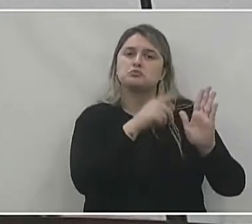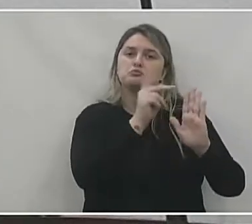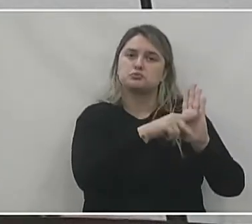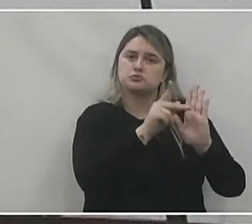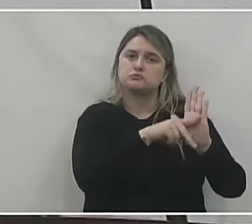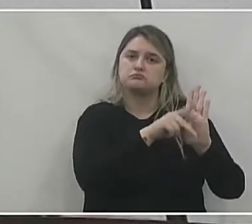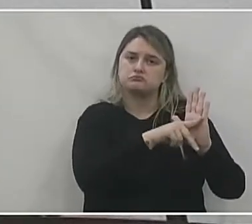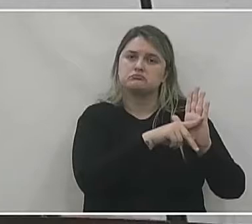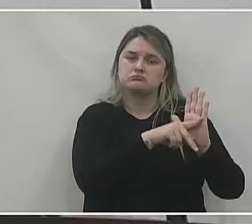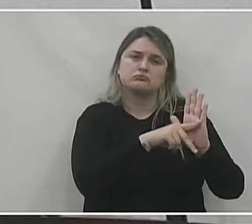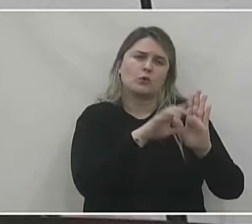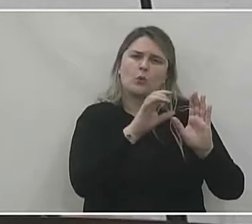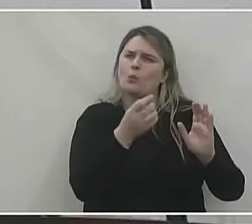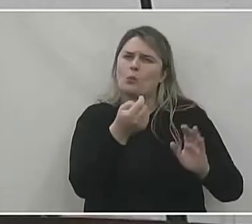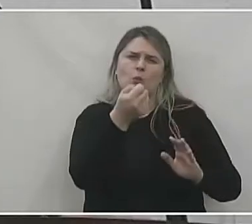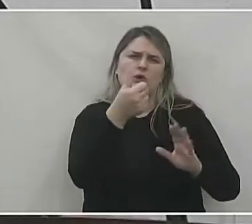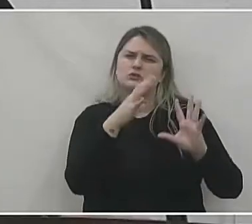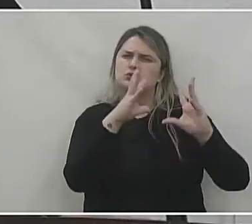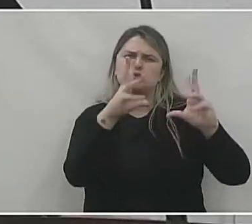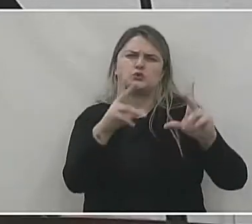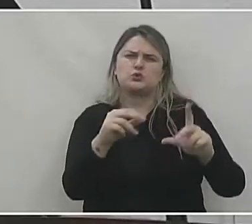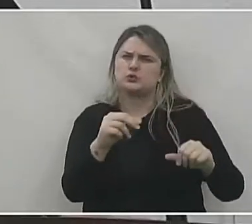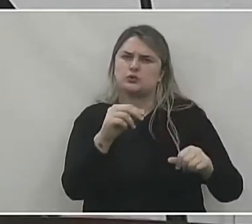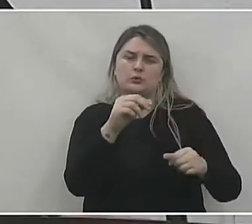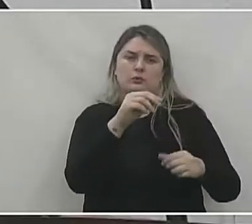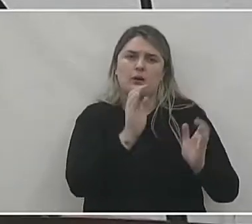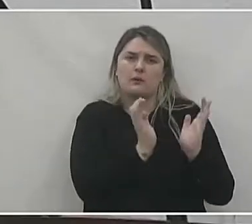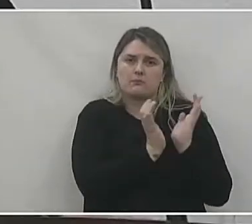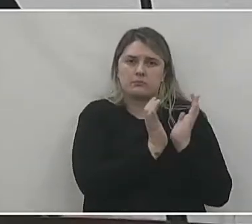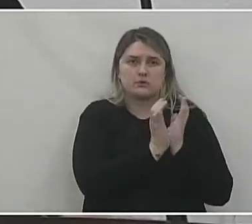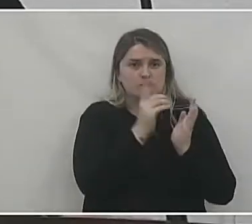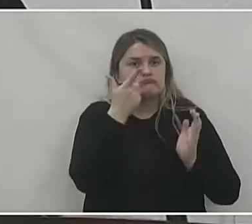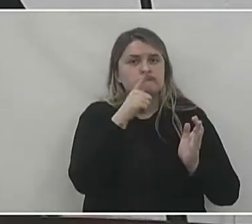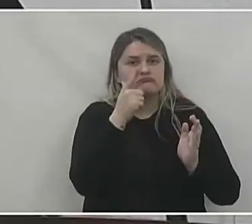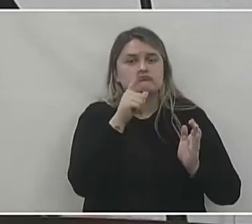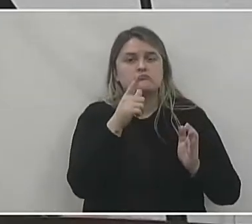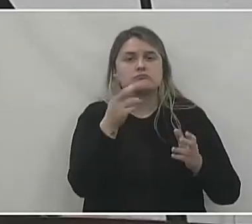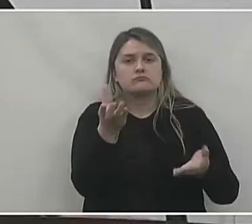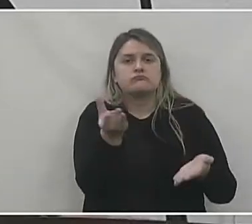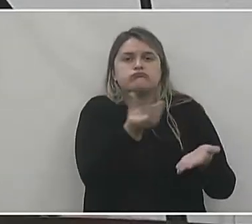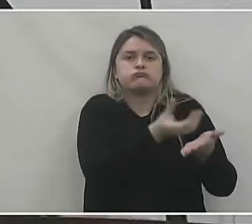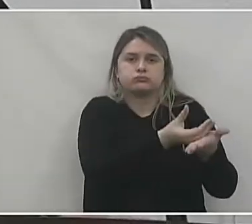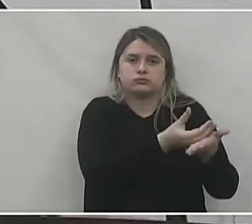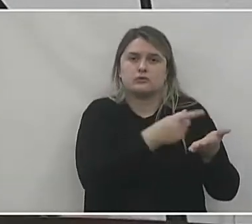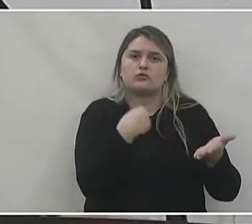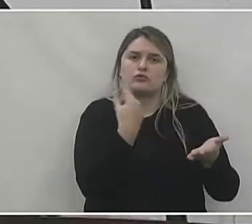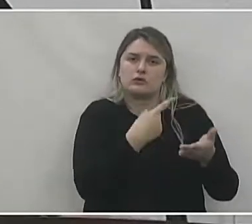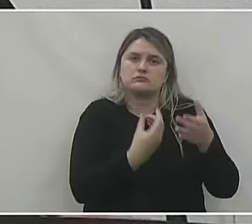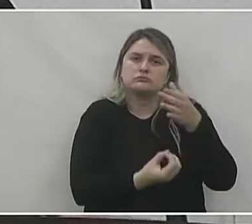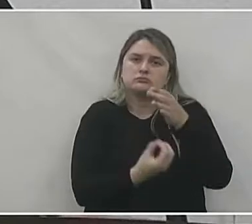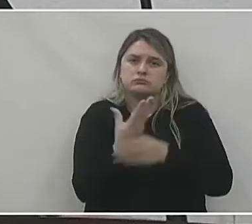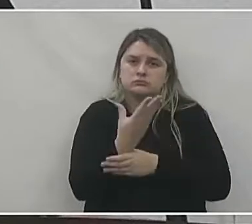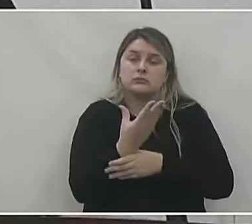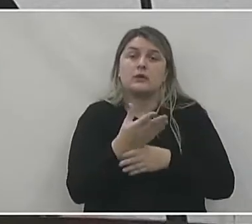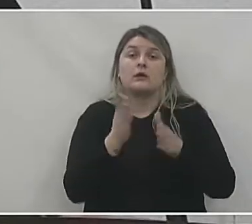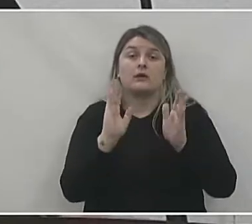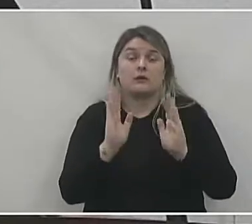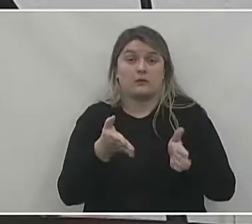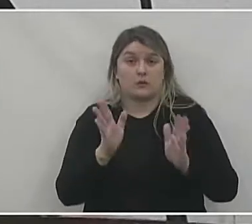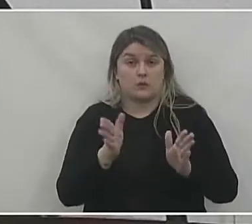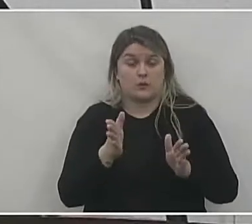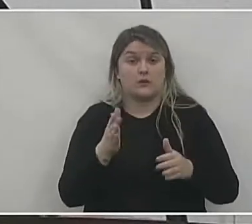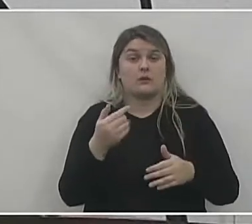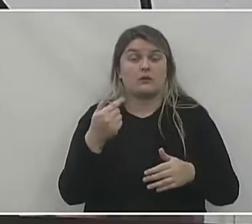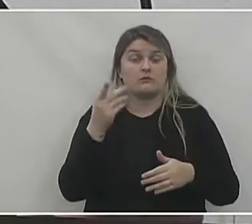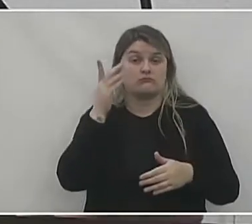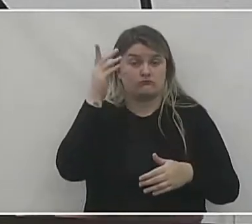projeto e quase todas as APAIs do Paraná se beneficiaram desse programa que nós implantamos. E agora, quando eu